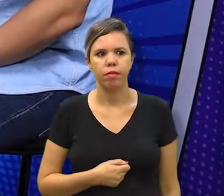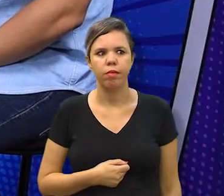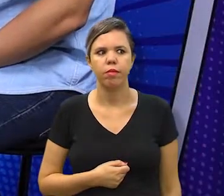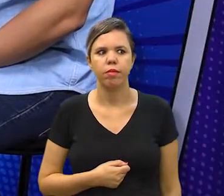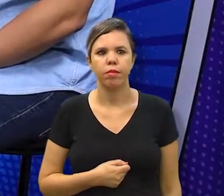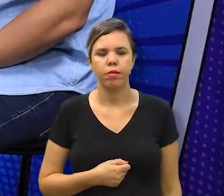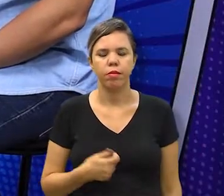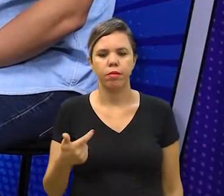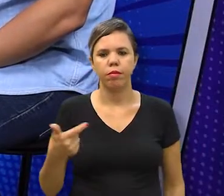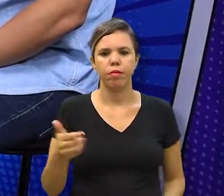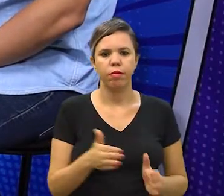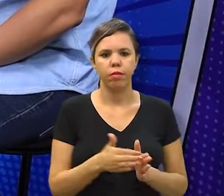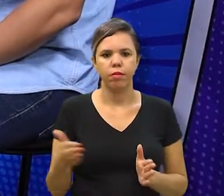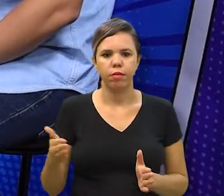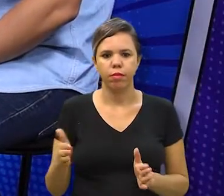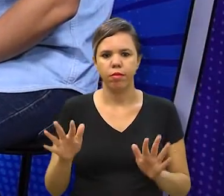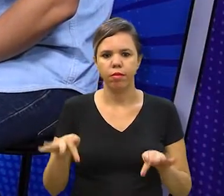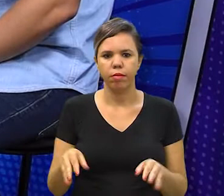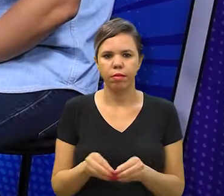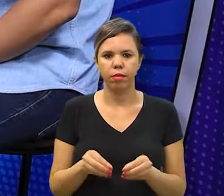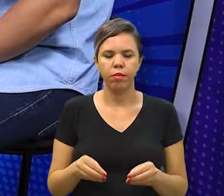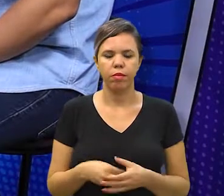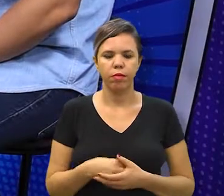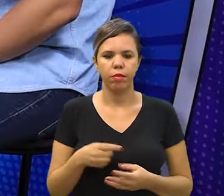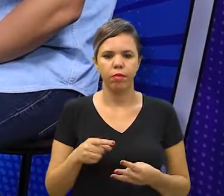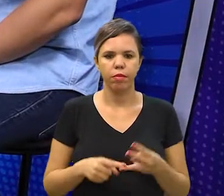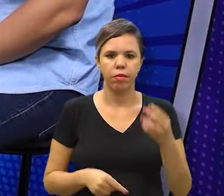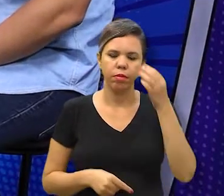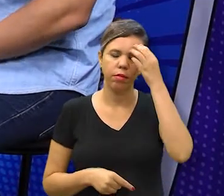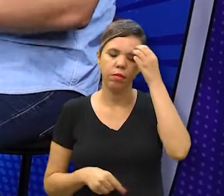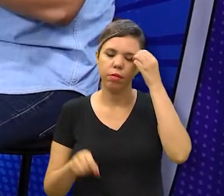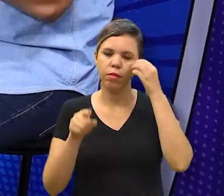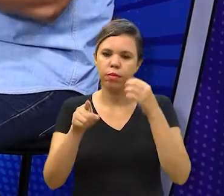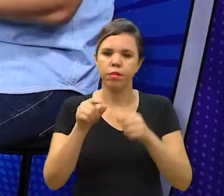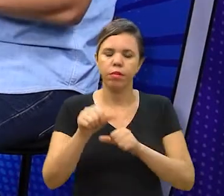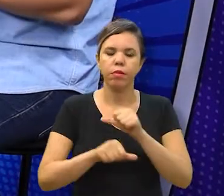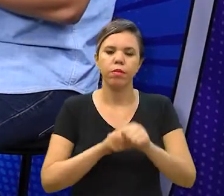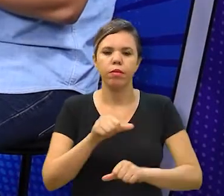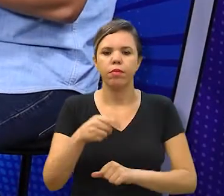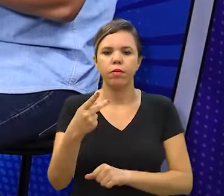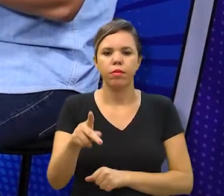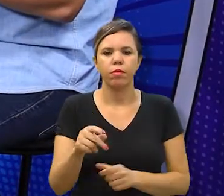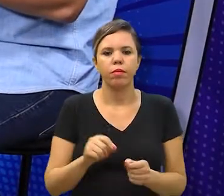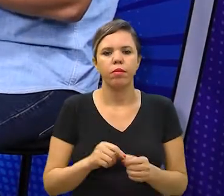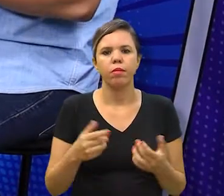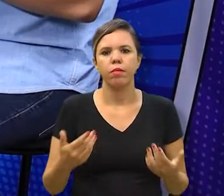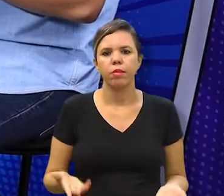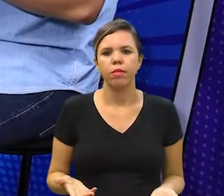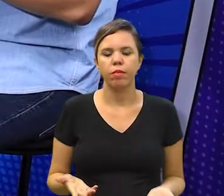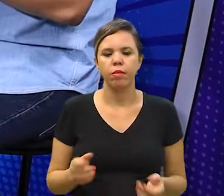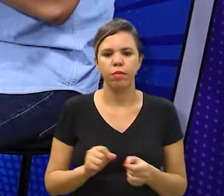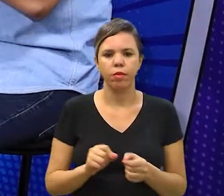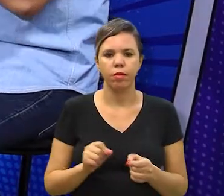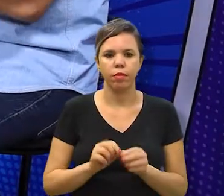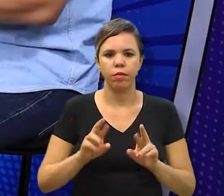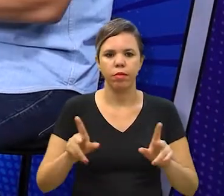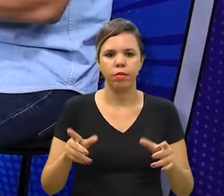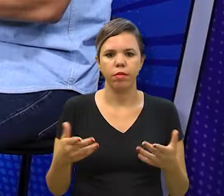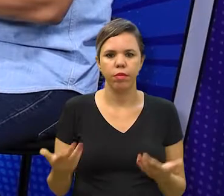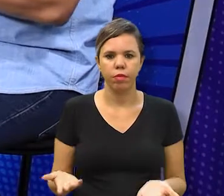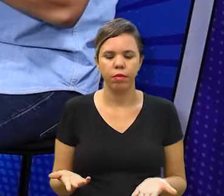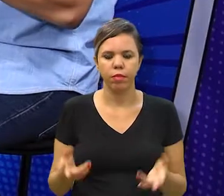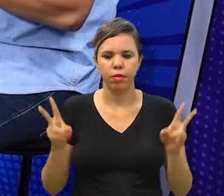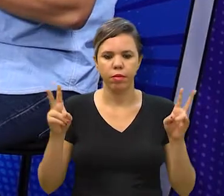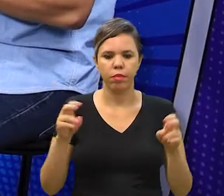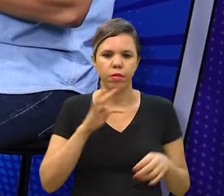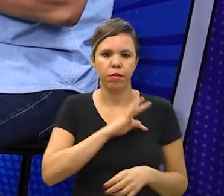da parte 2 para a parte final, a parte 3, né? O que você mudou aí? O que você fez de diferente?